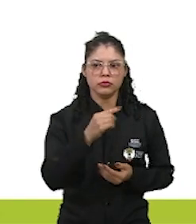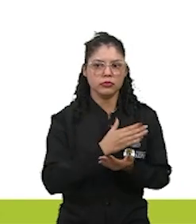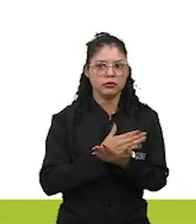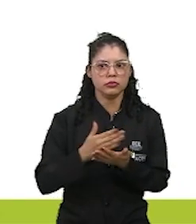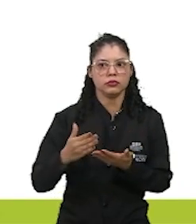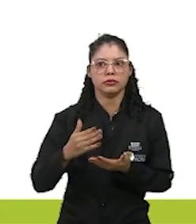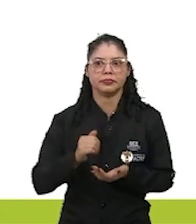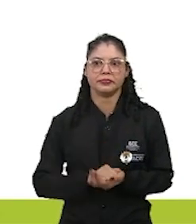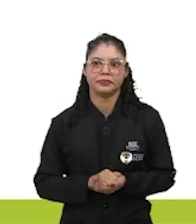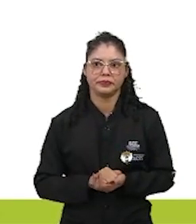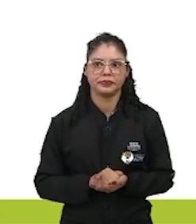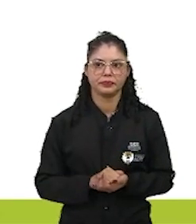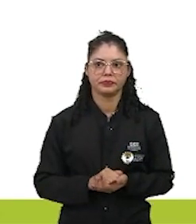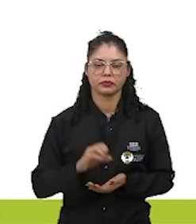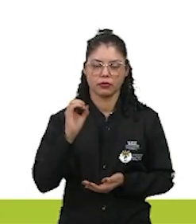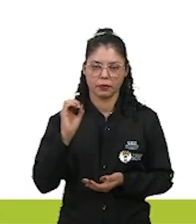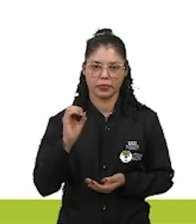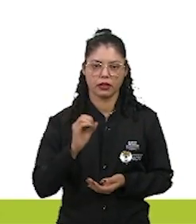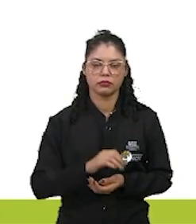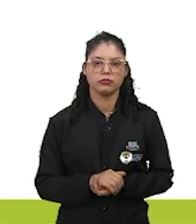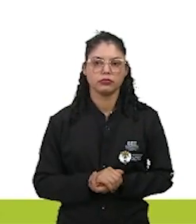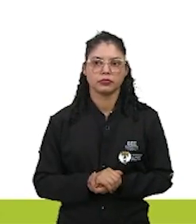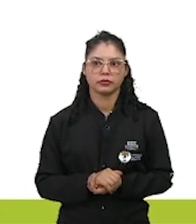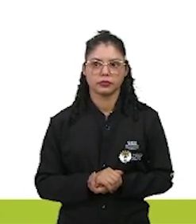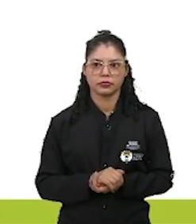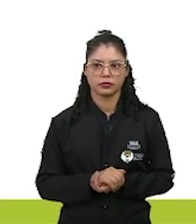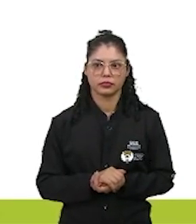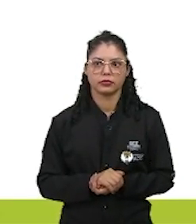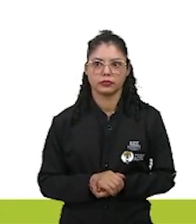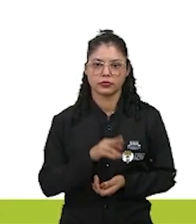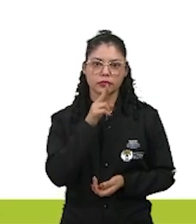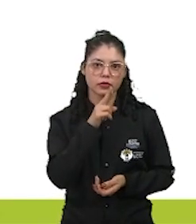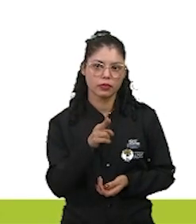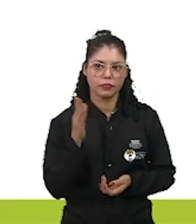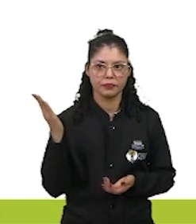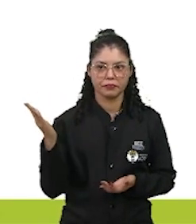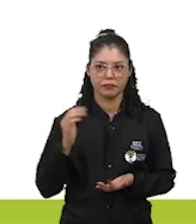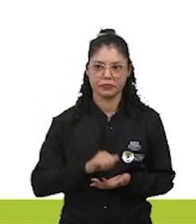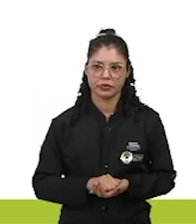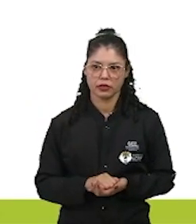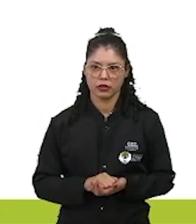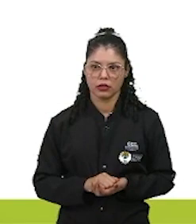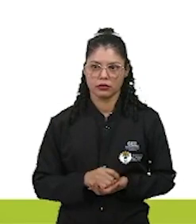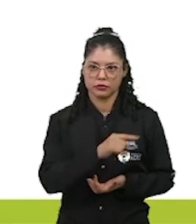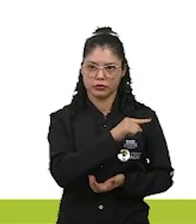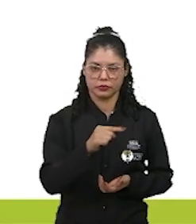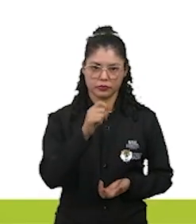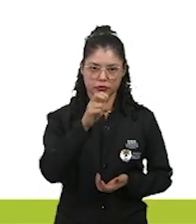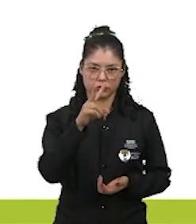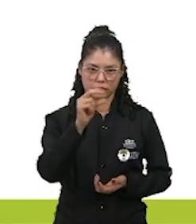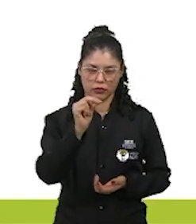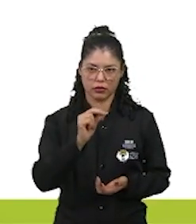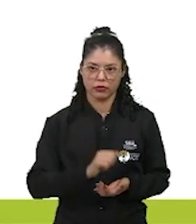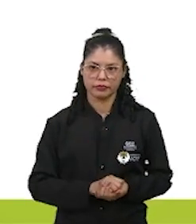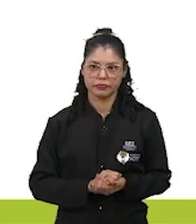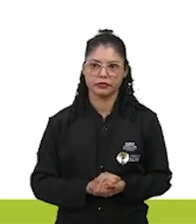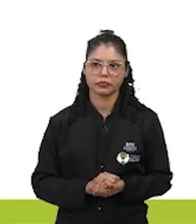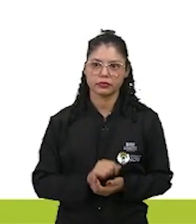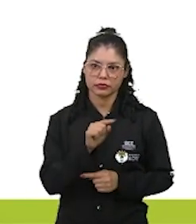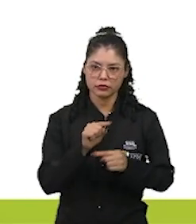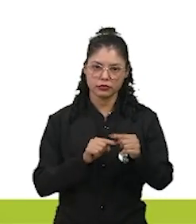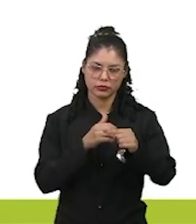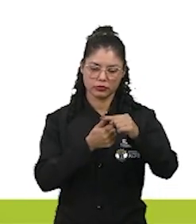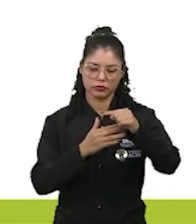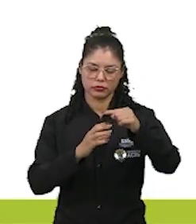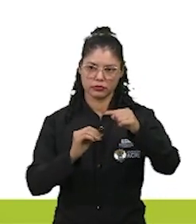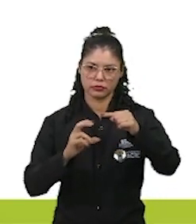tenho uma variação, tá vendo? A minha variação vai ser o quê? Final, não é isso? Final, que é 0, menos